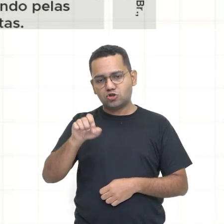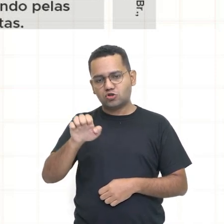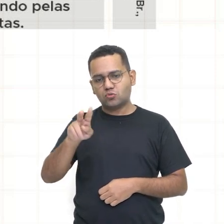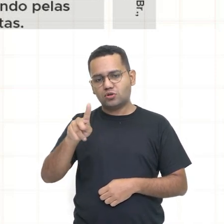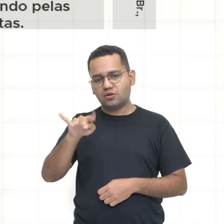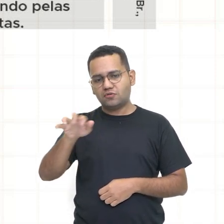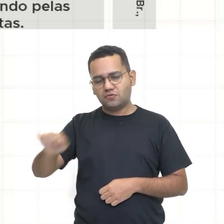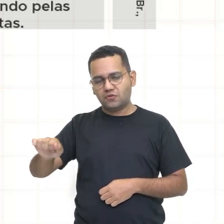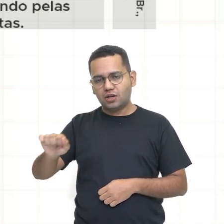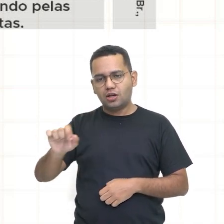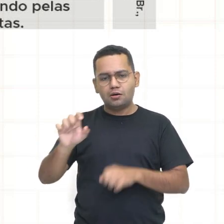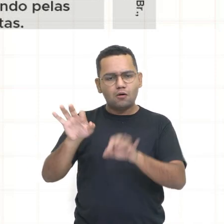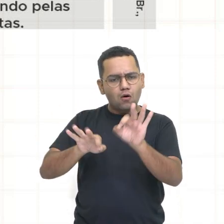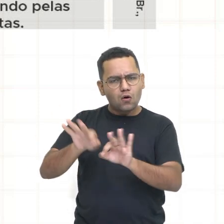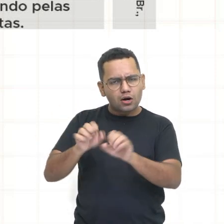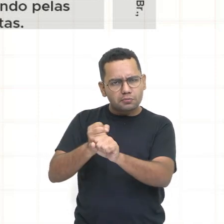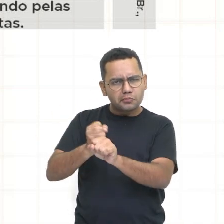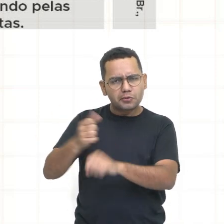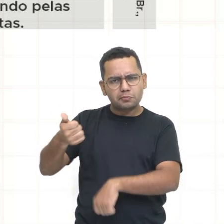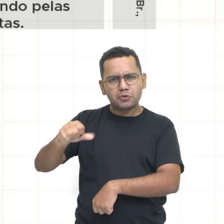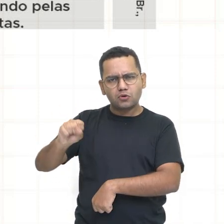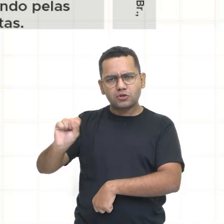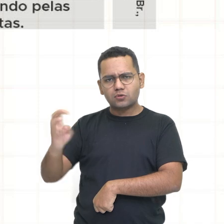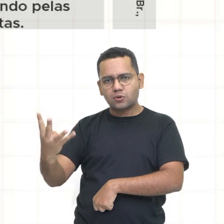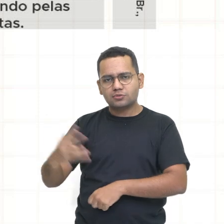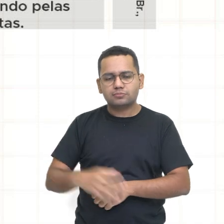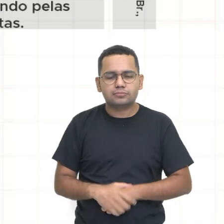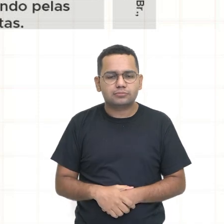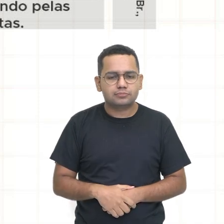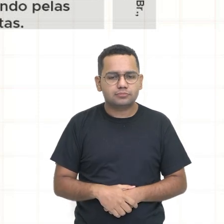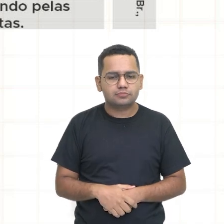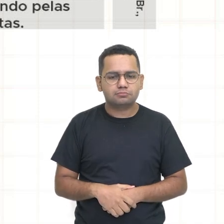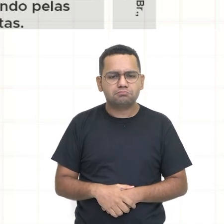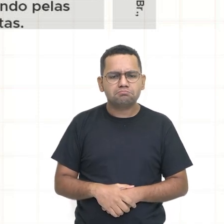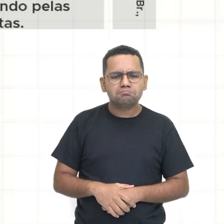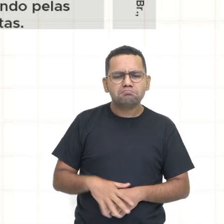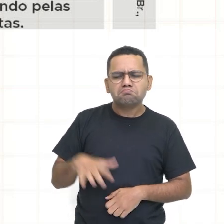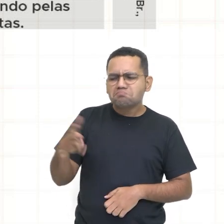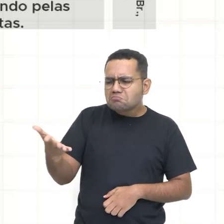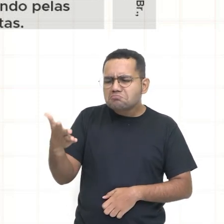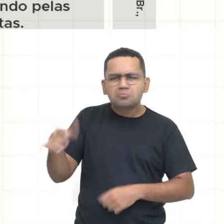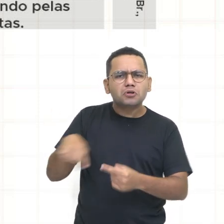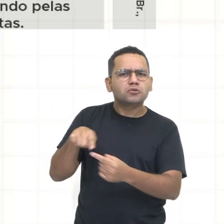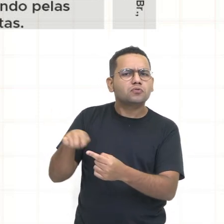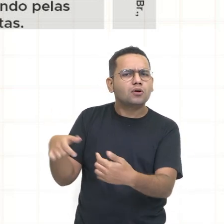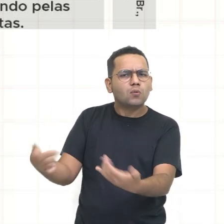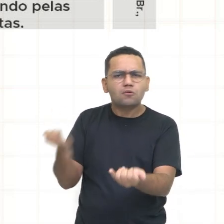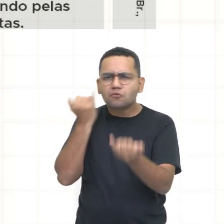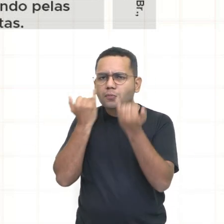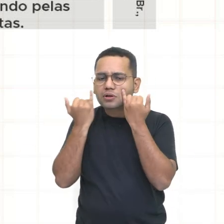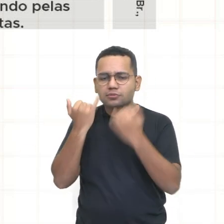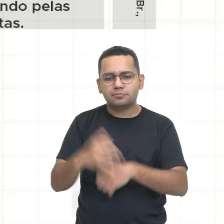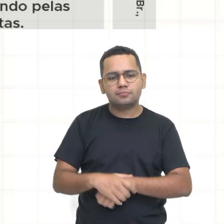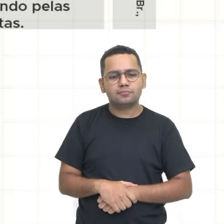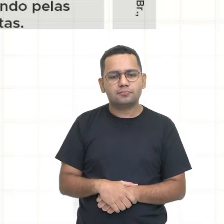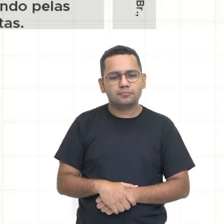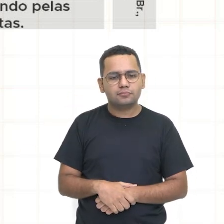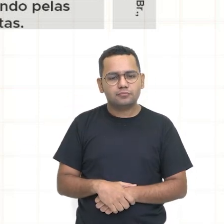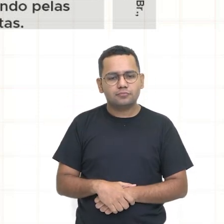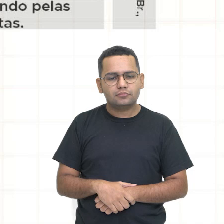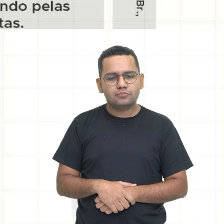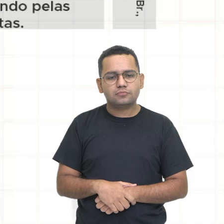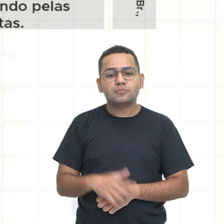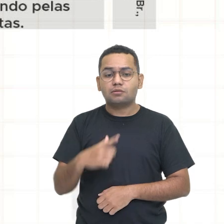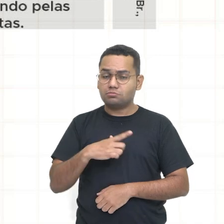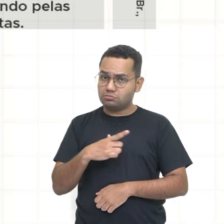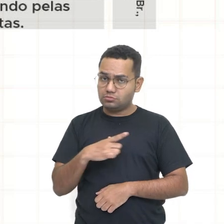foi preparada em 1984. O que dizia essa emenda? Previa a realização